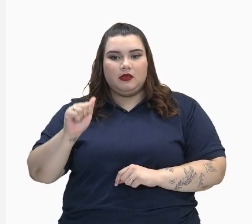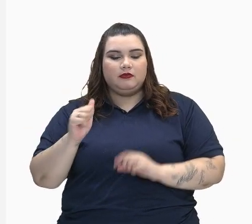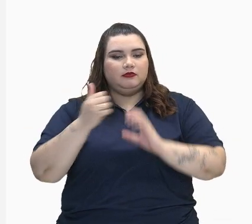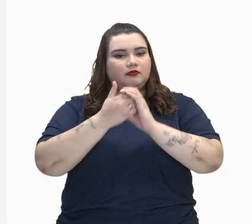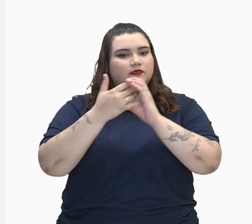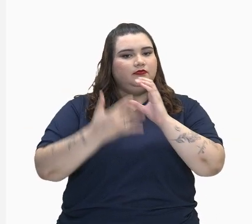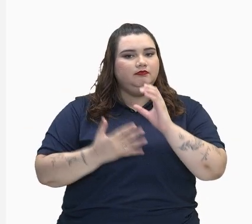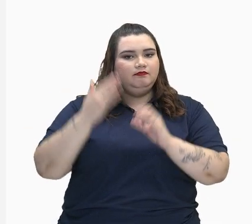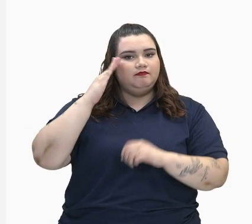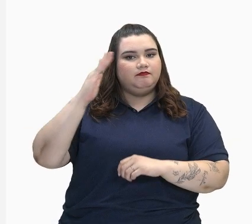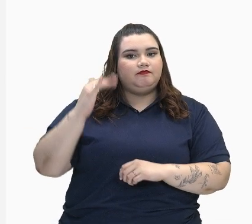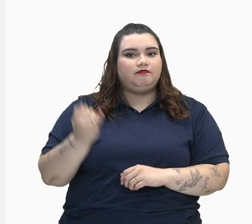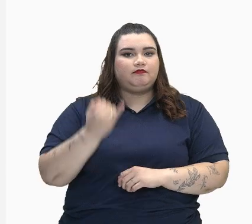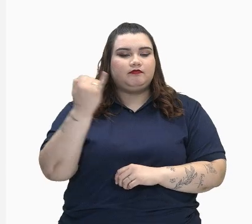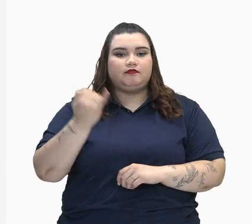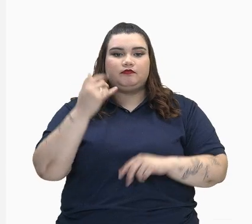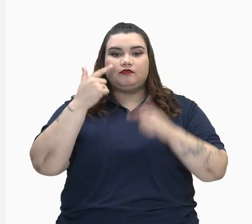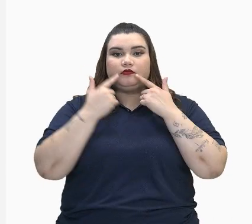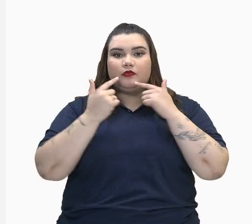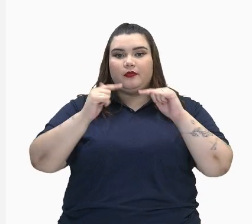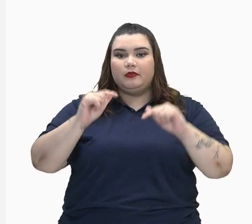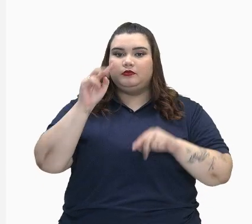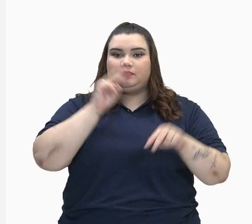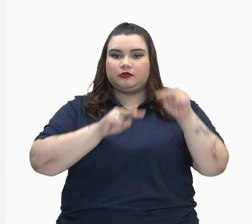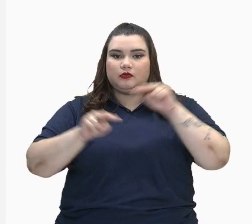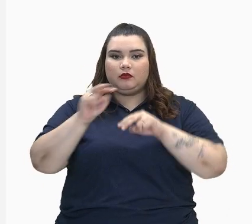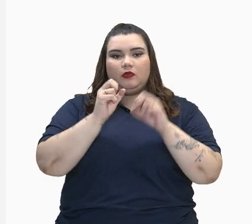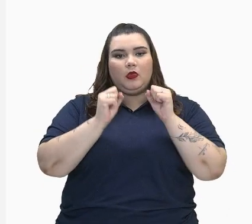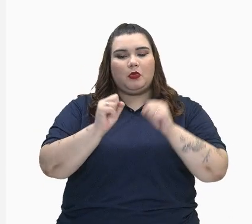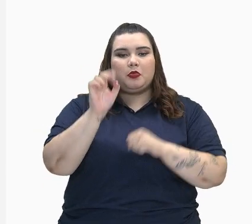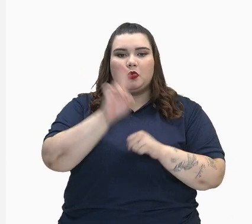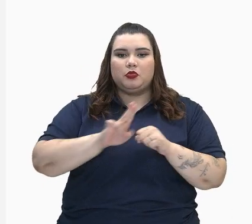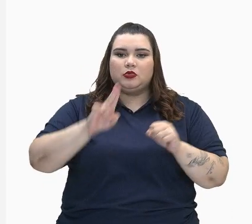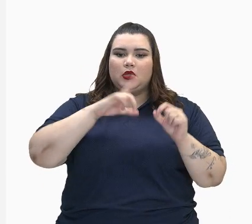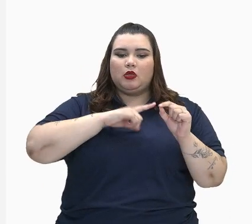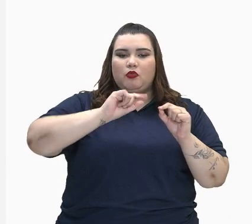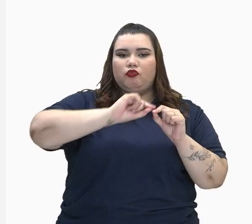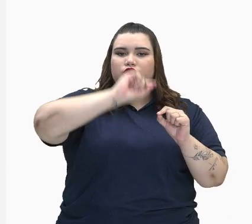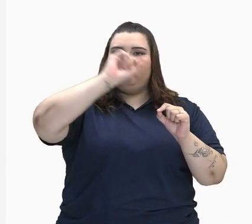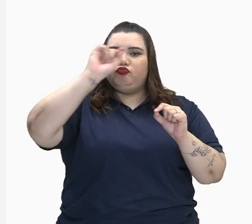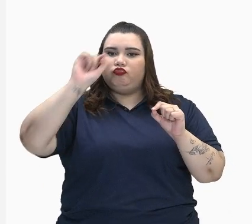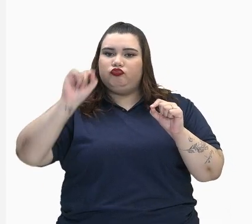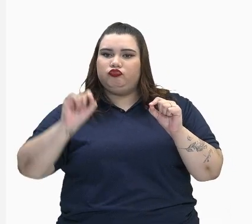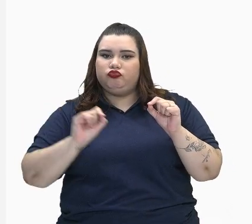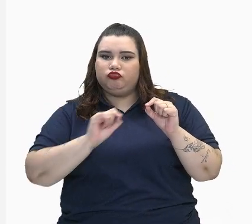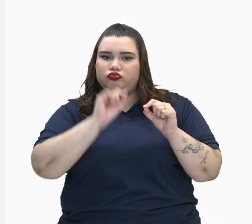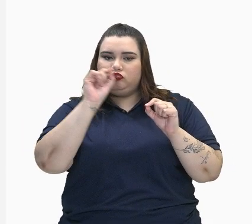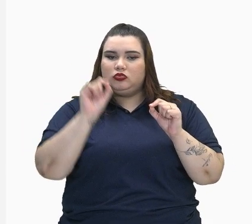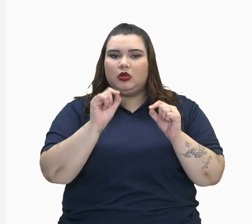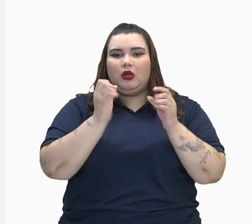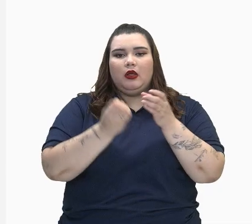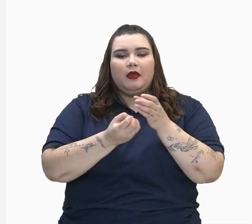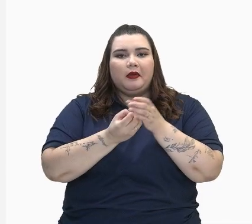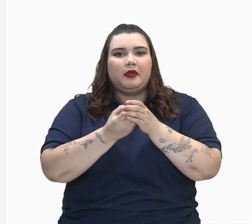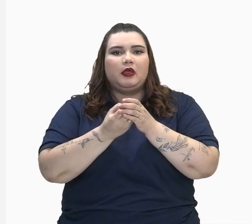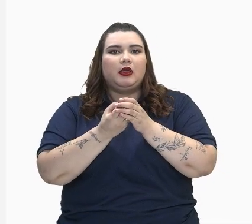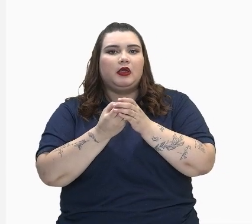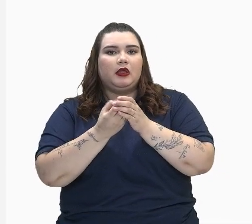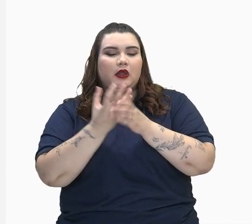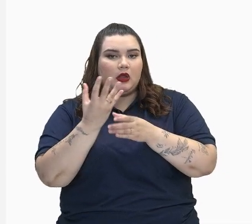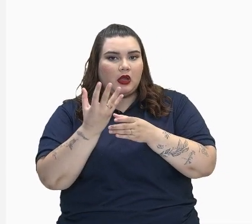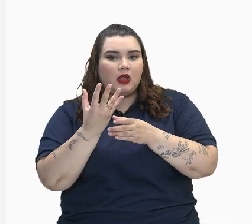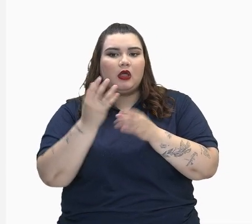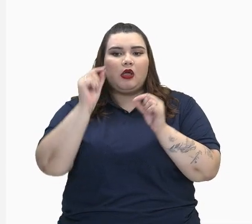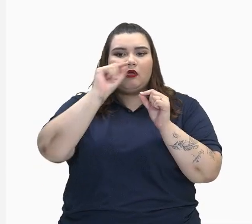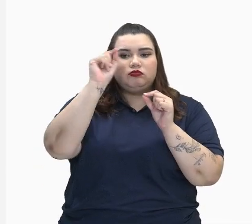fundamentais na linguagem visual. Ela pode ser usada para contornar formas, ela vai contornar as